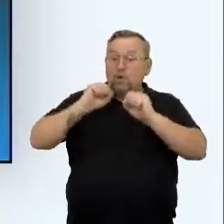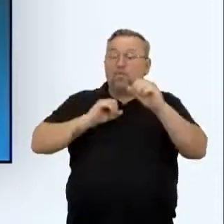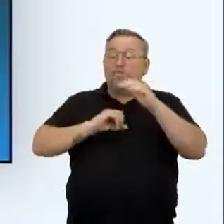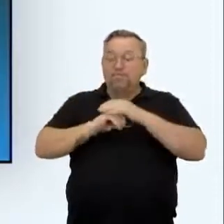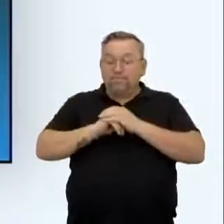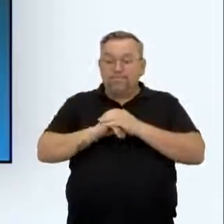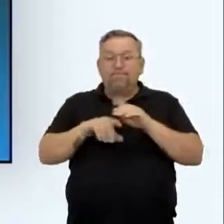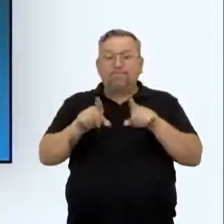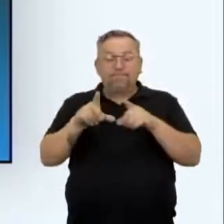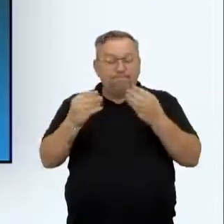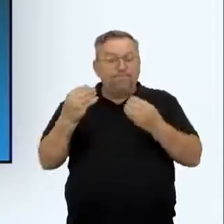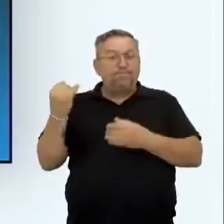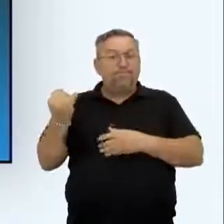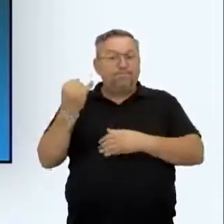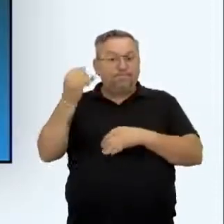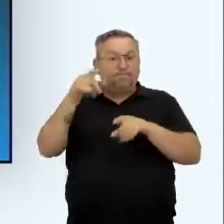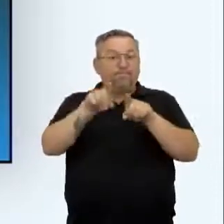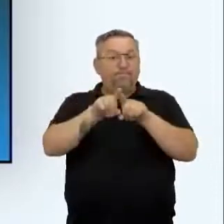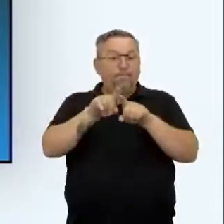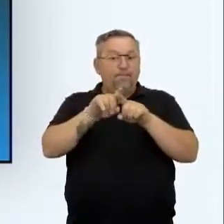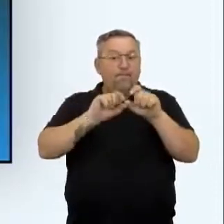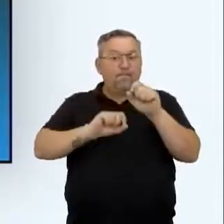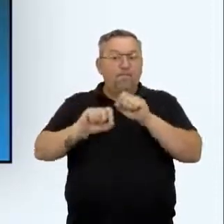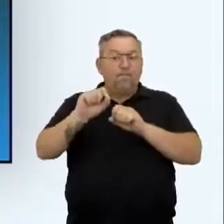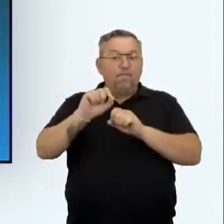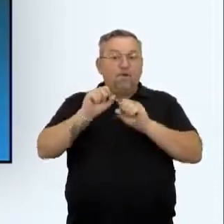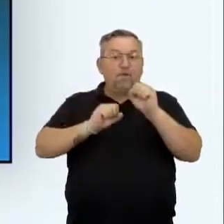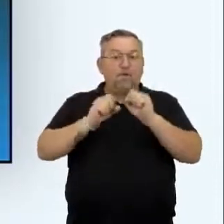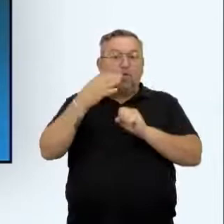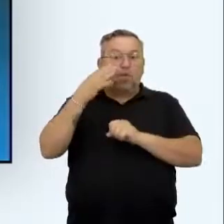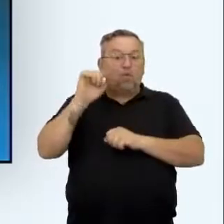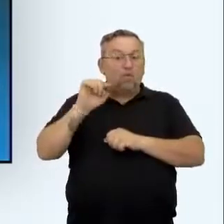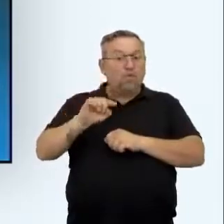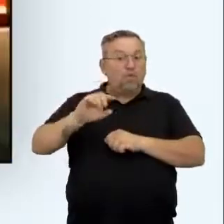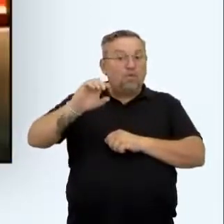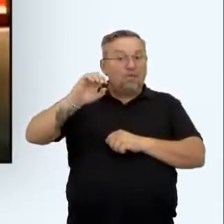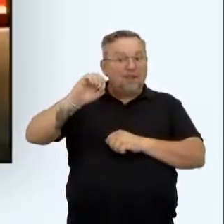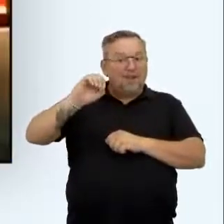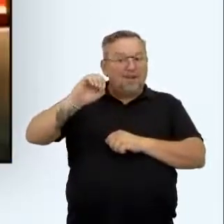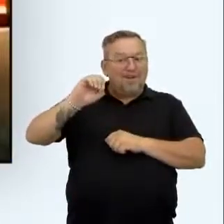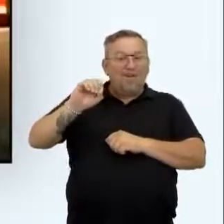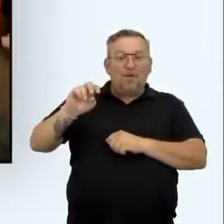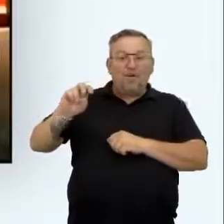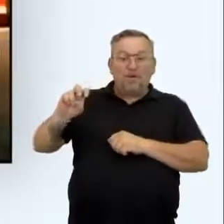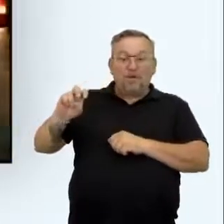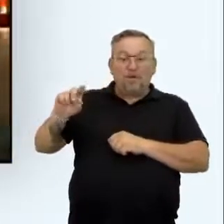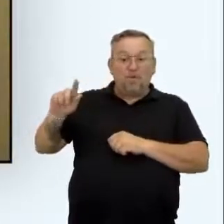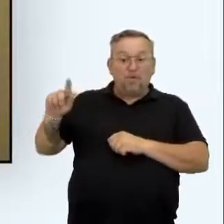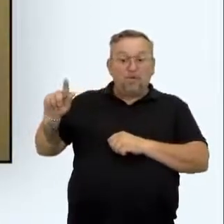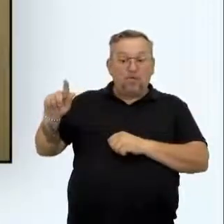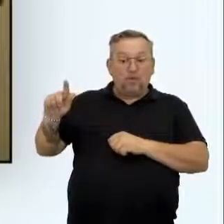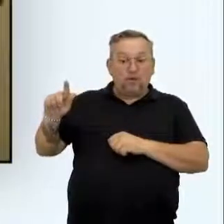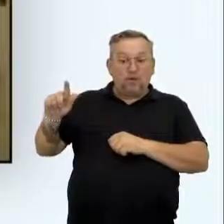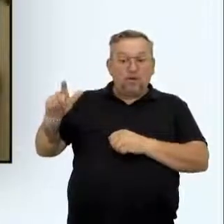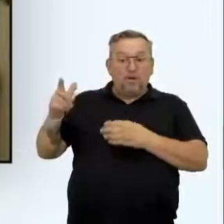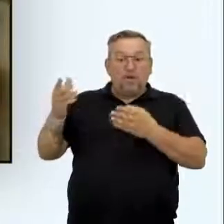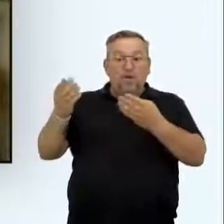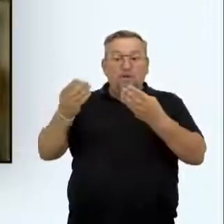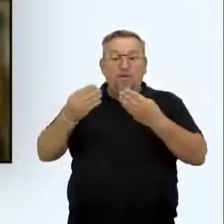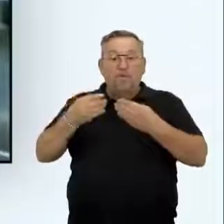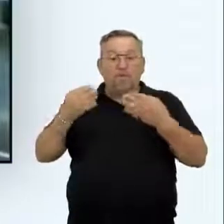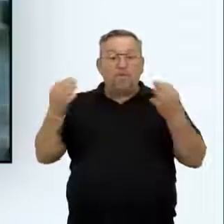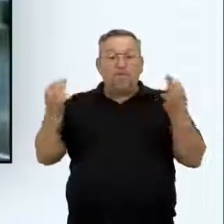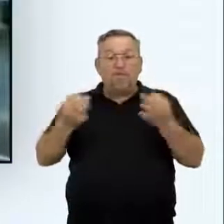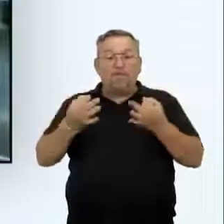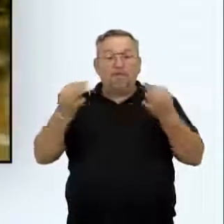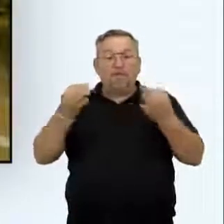também, né? É muito importante na indústria 4.0. O 5G é a conectividade que vai dar suporte